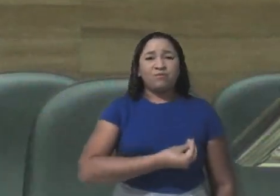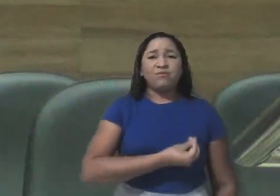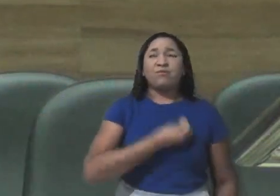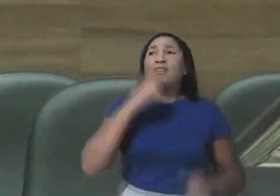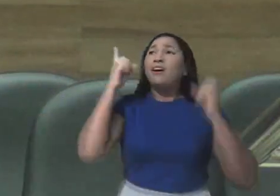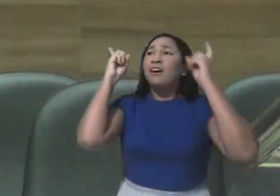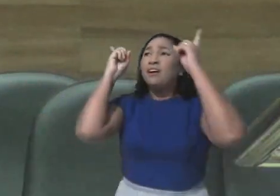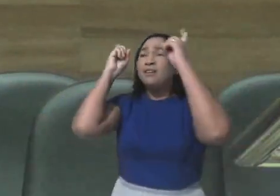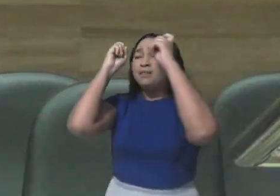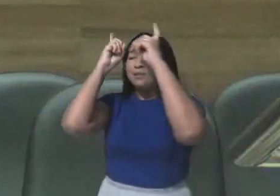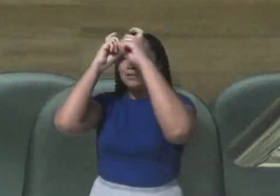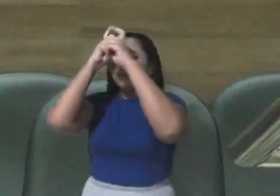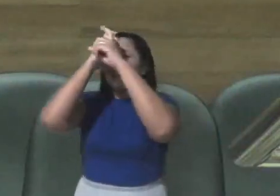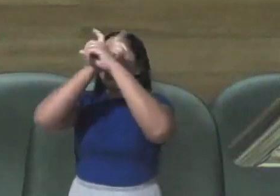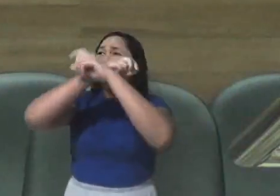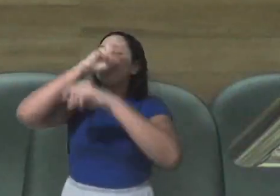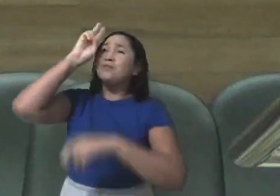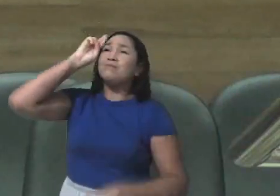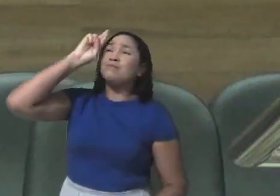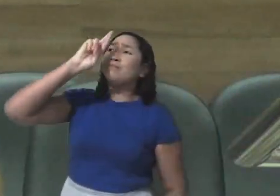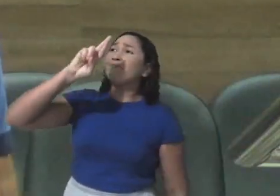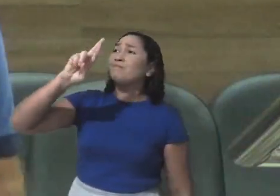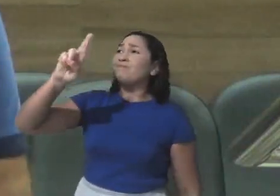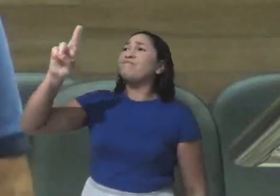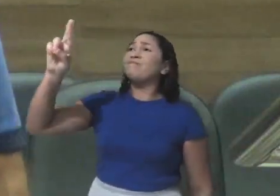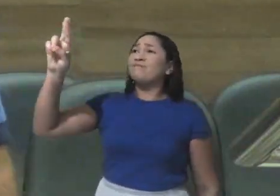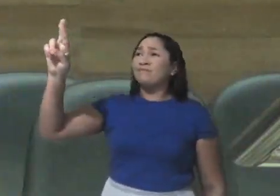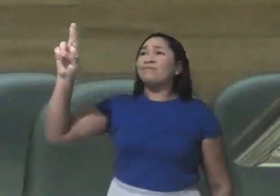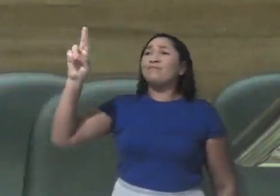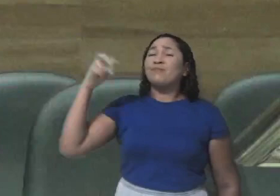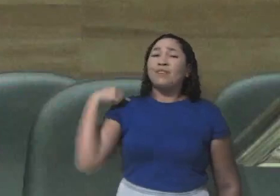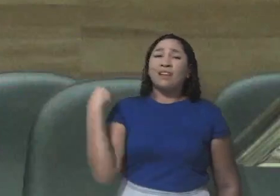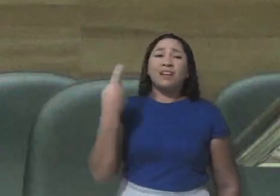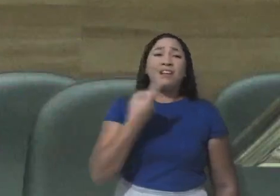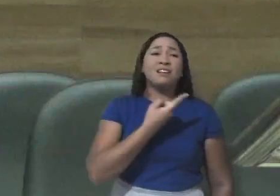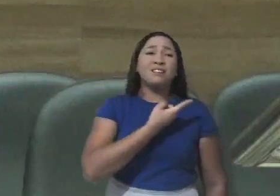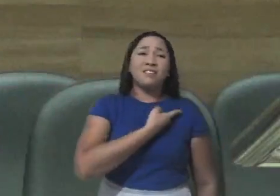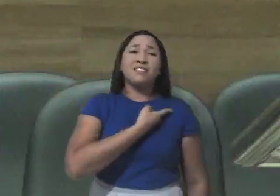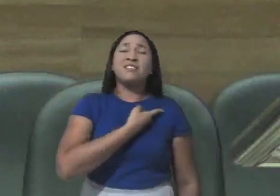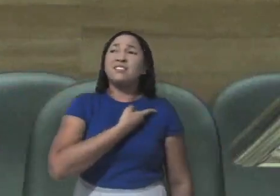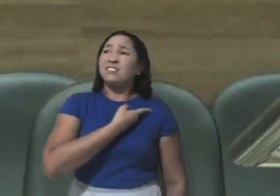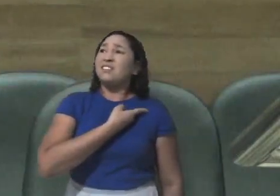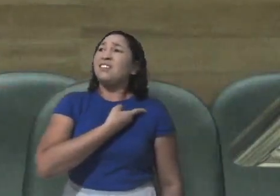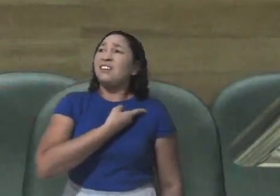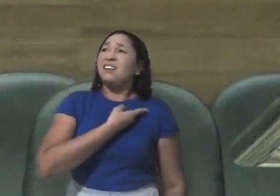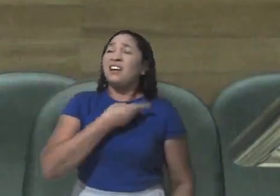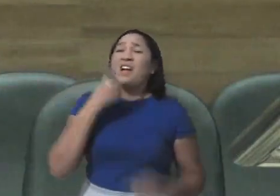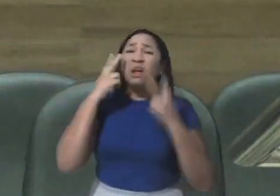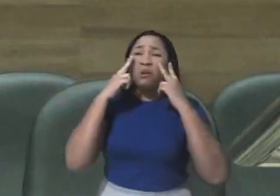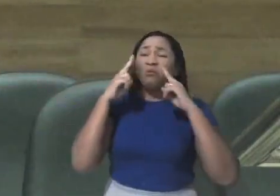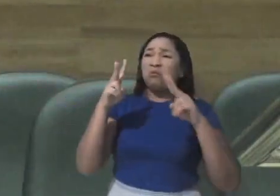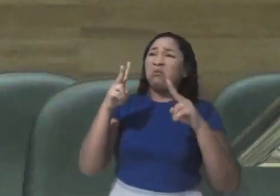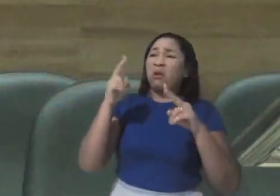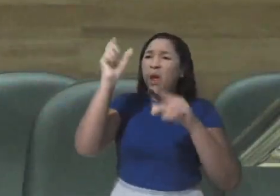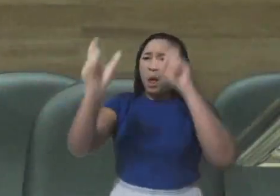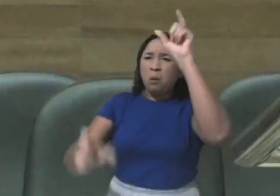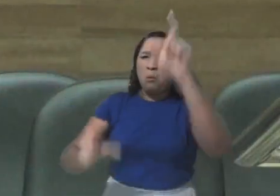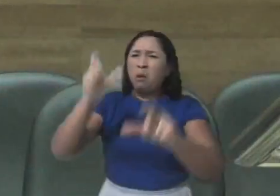difícil, Senhor, a gente ter que ouvir